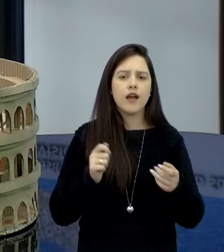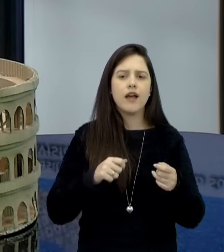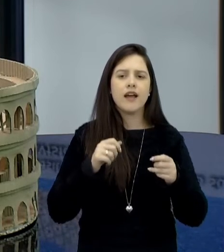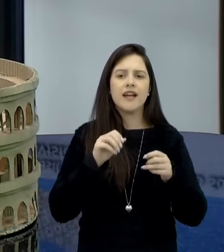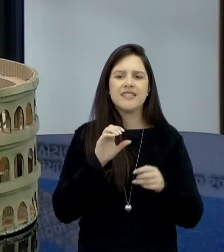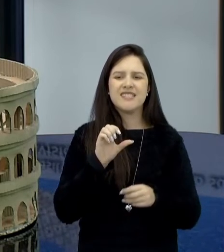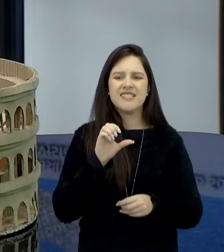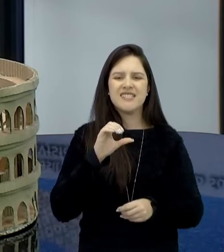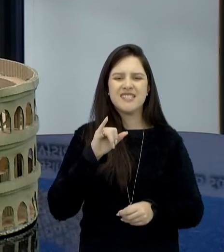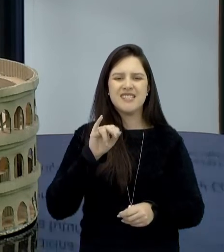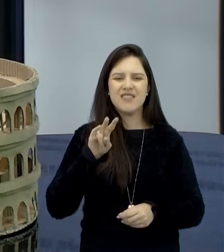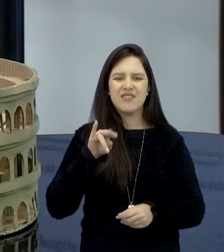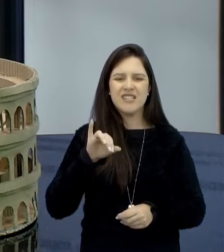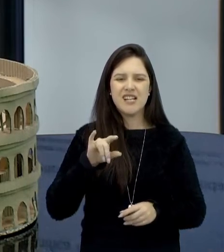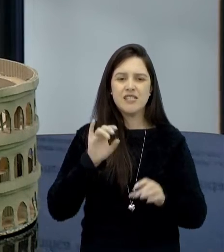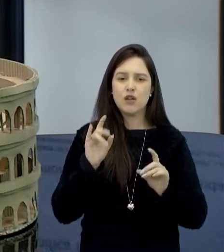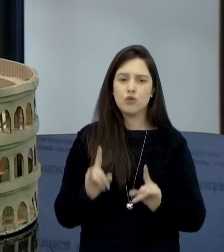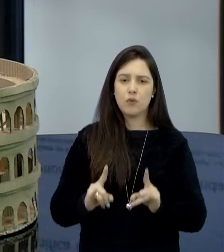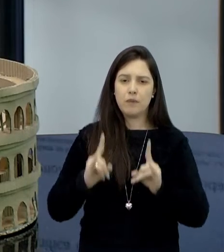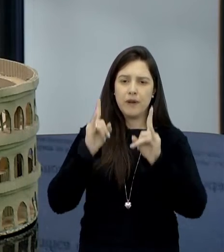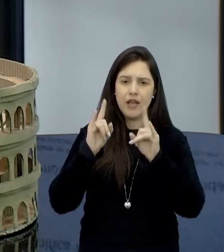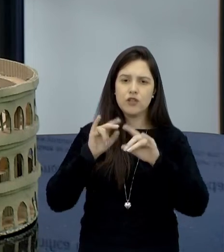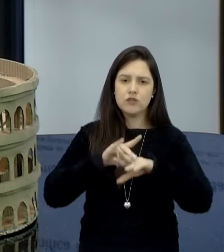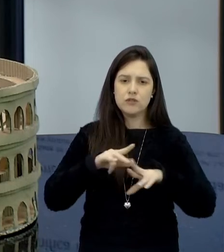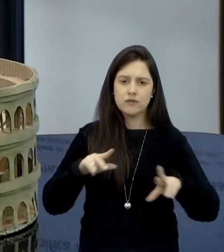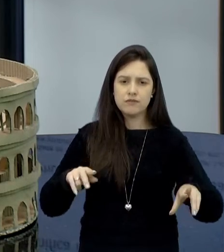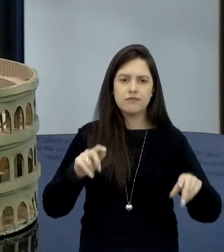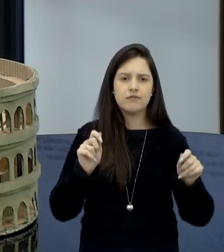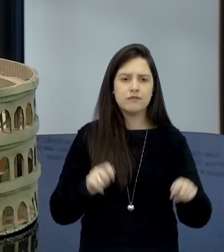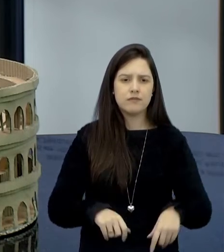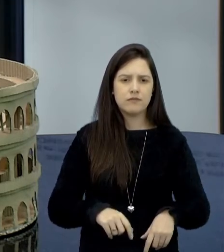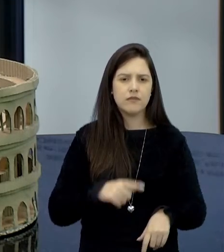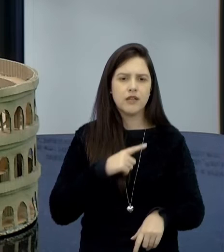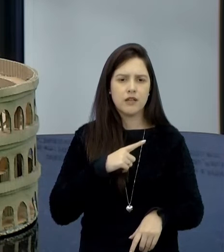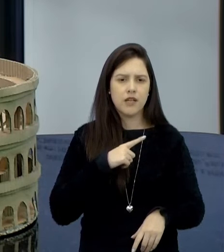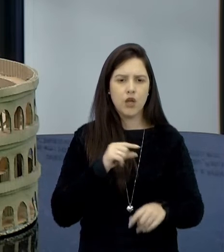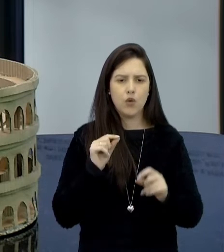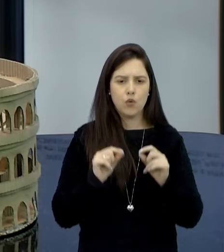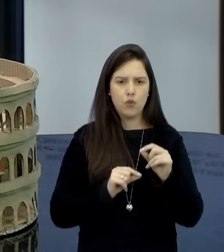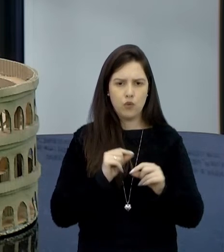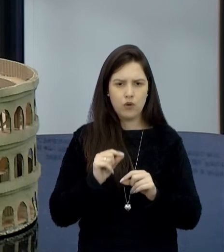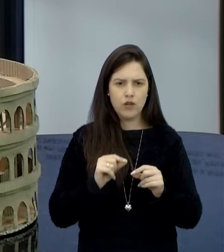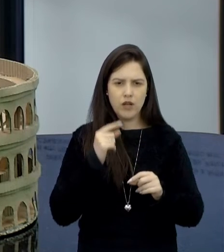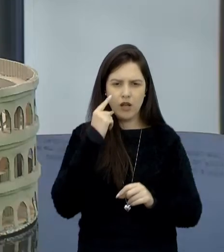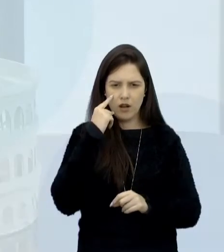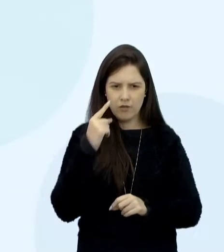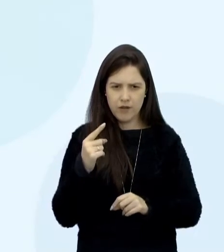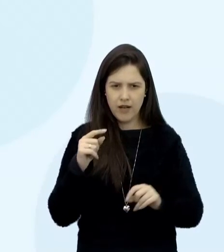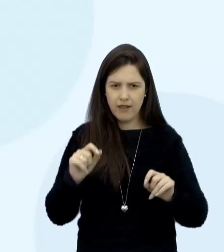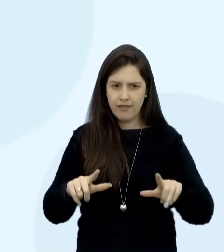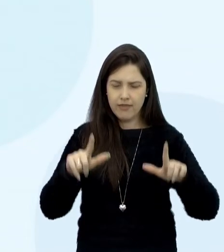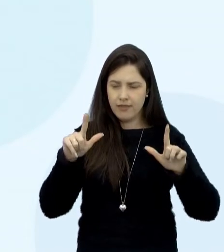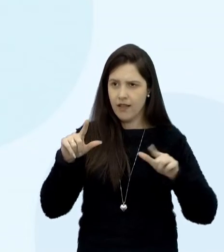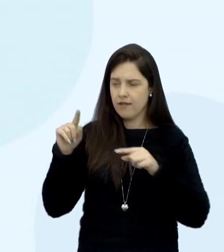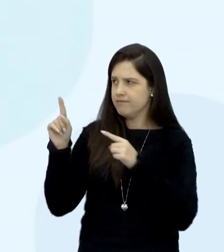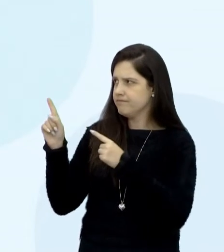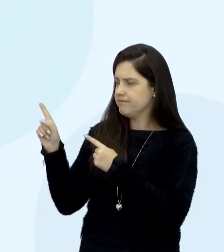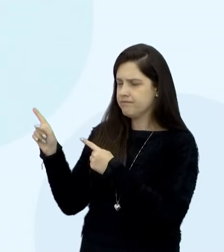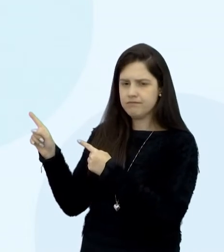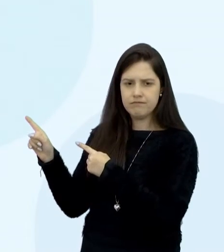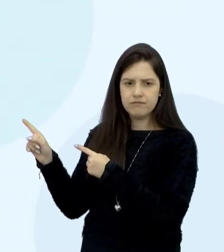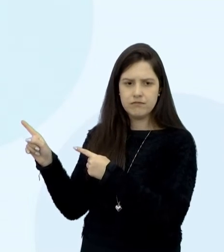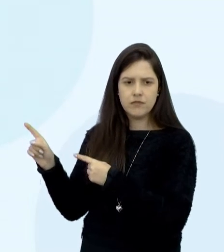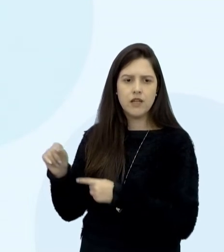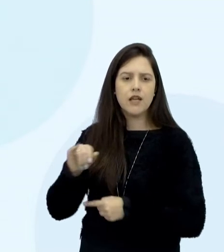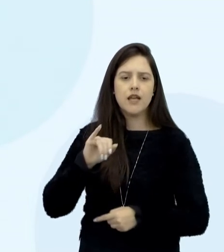preservação, né, do prédio para futuras gerações. Eu tenho aqui, dá uma olhadinha na tela, olha lá. O